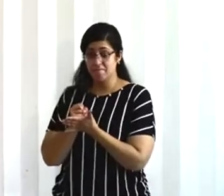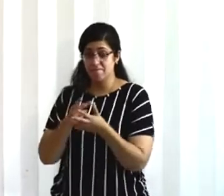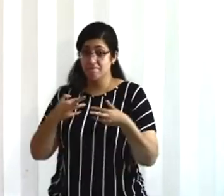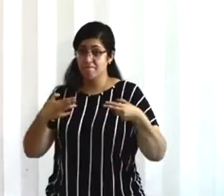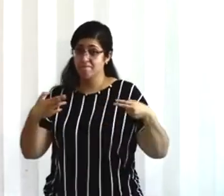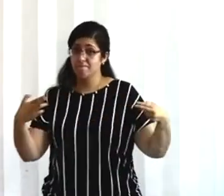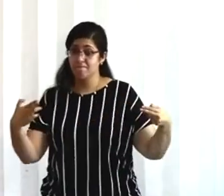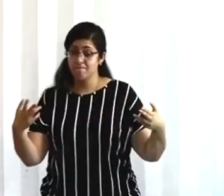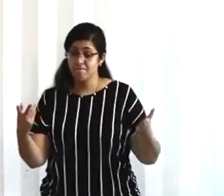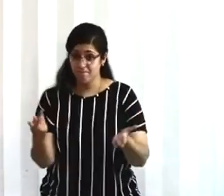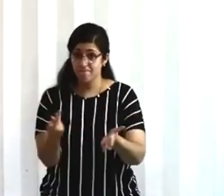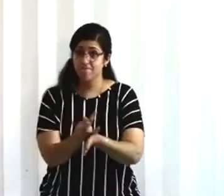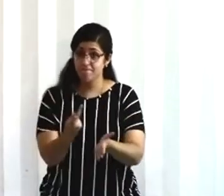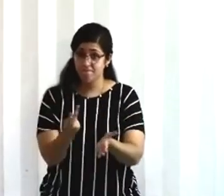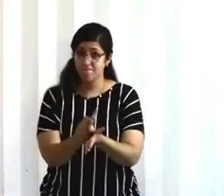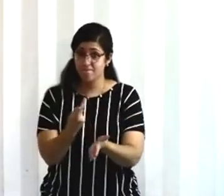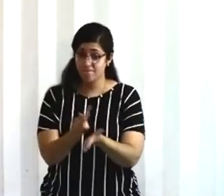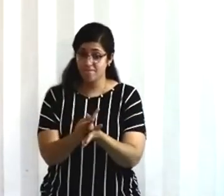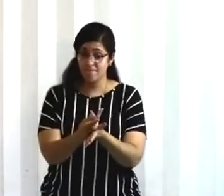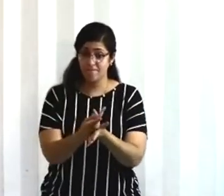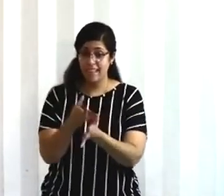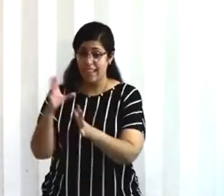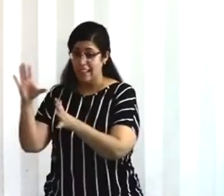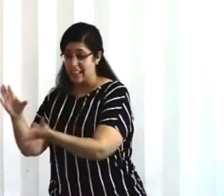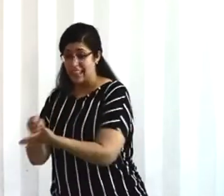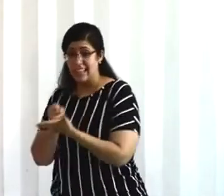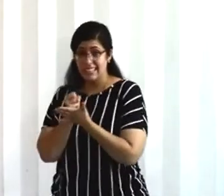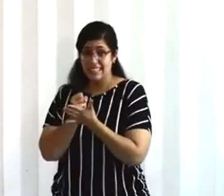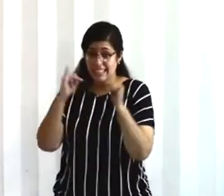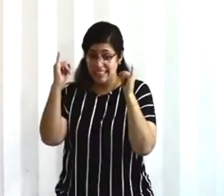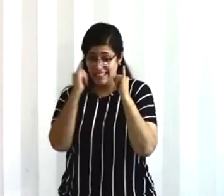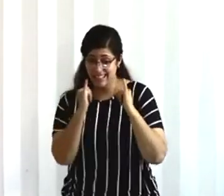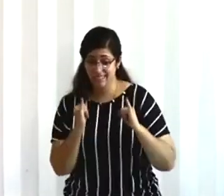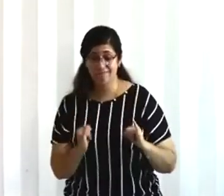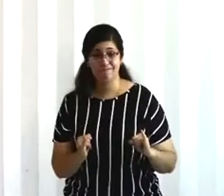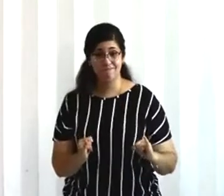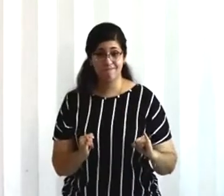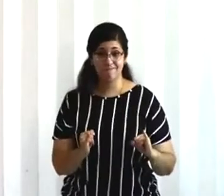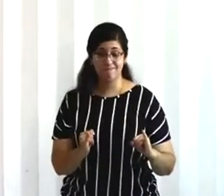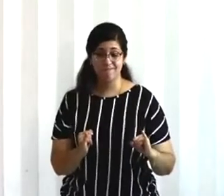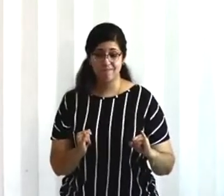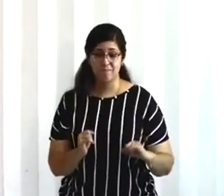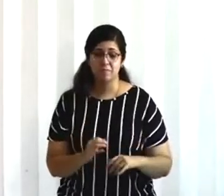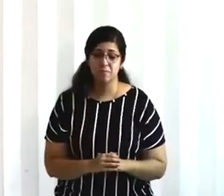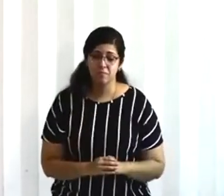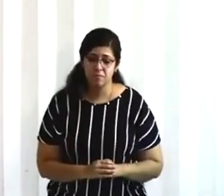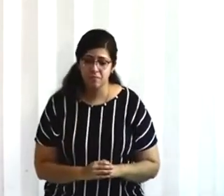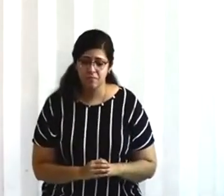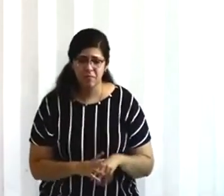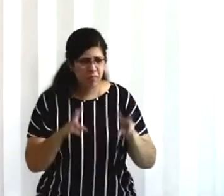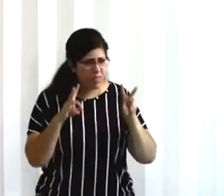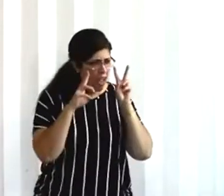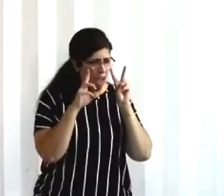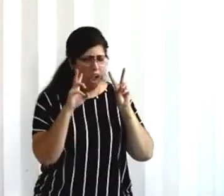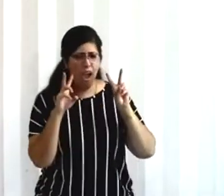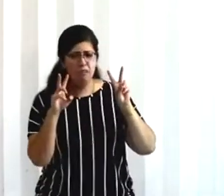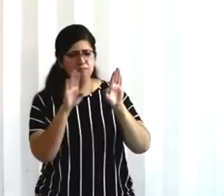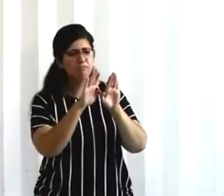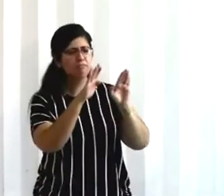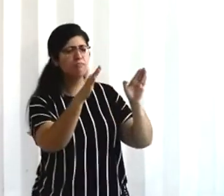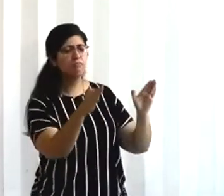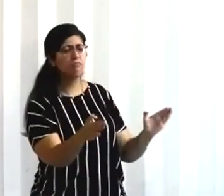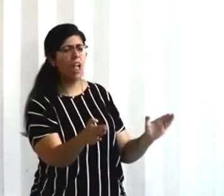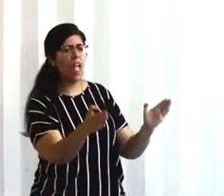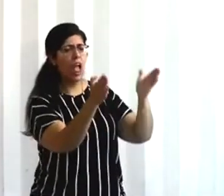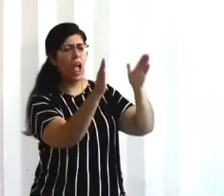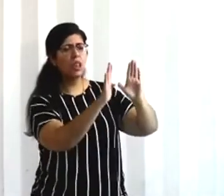elementos de adoração de outras nações. Ele vai até uma outra nação, vê o grande altar de adoração